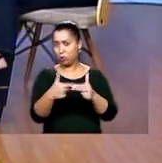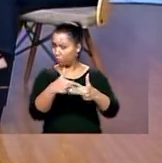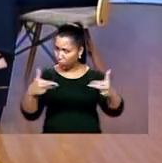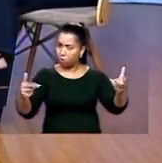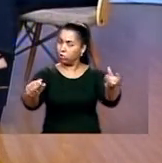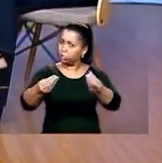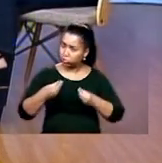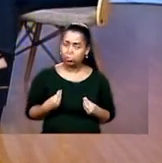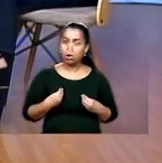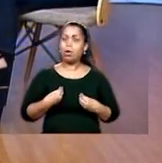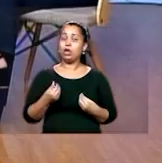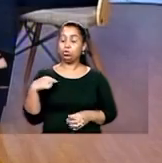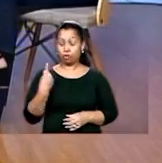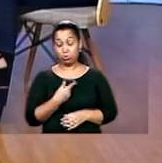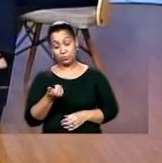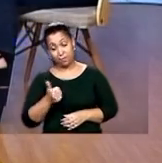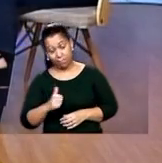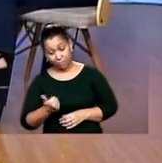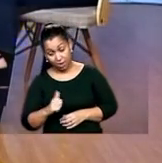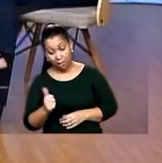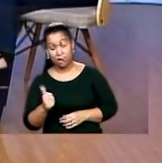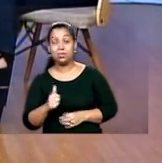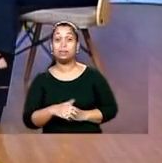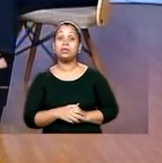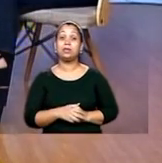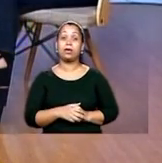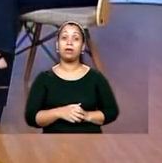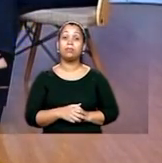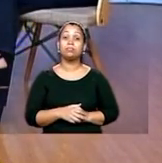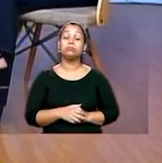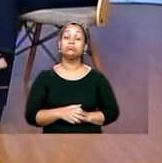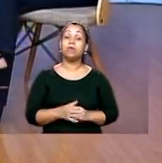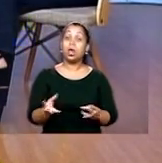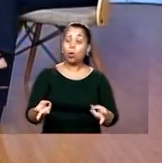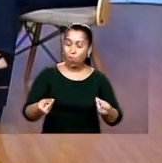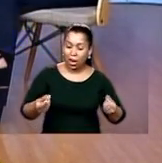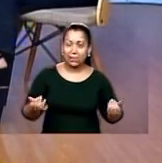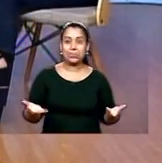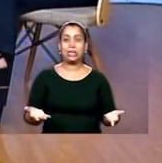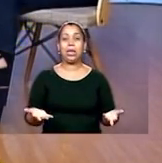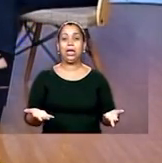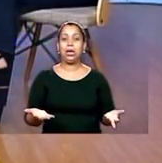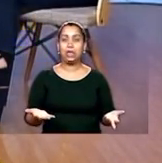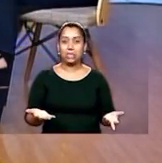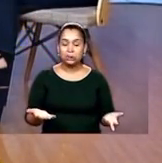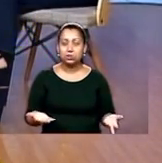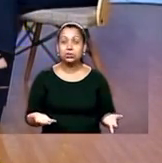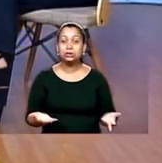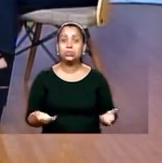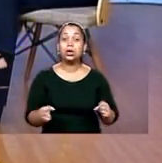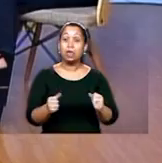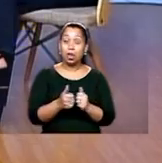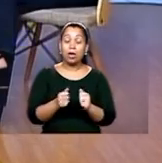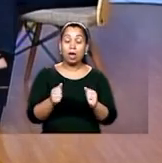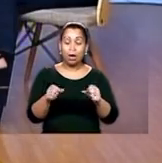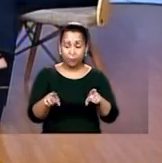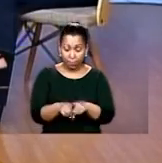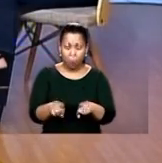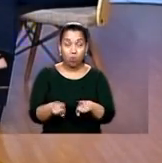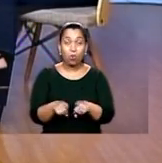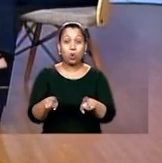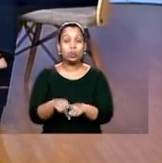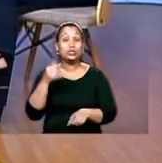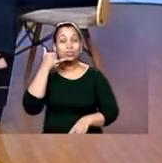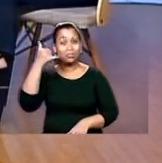bem-vinda. A gente avalia, né, o consumo, a qualidade, né? e pode entrar em contato com o banco